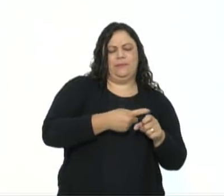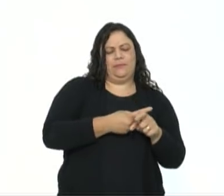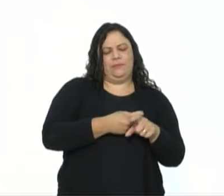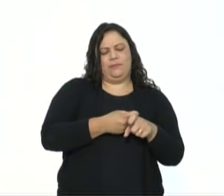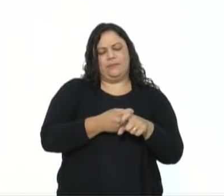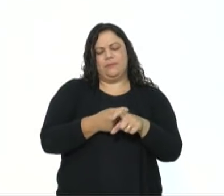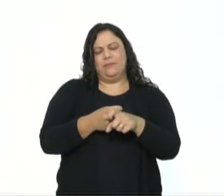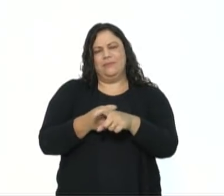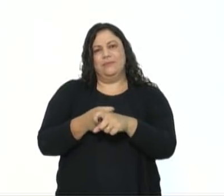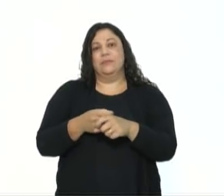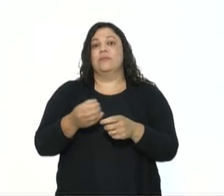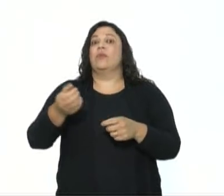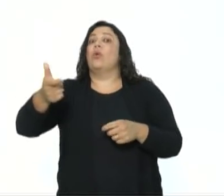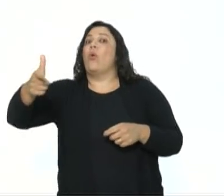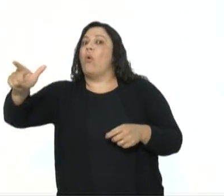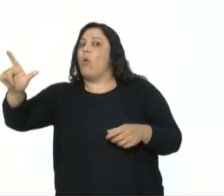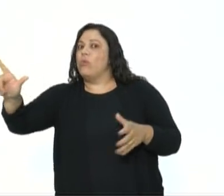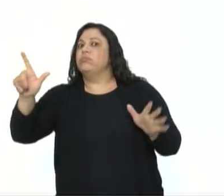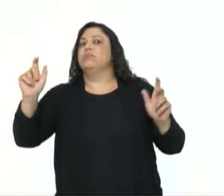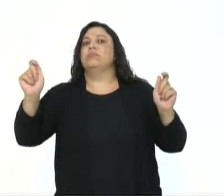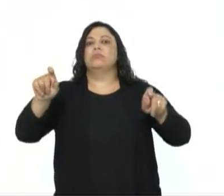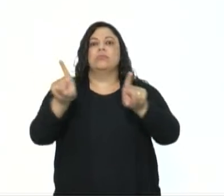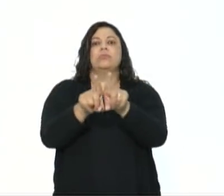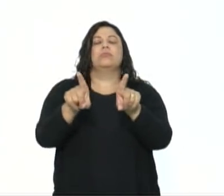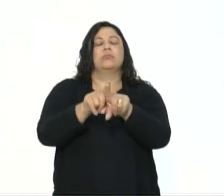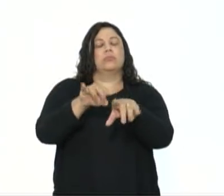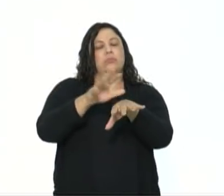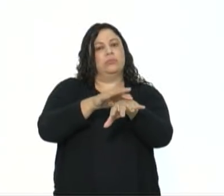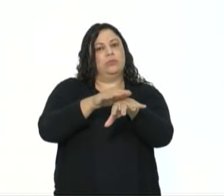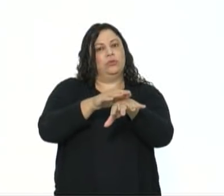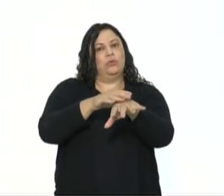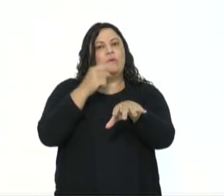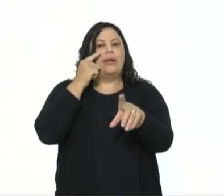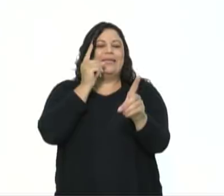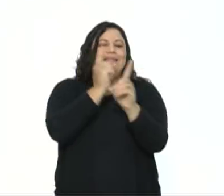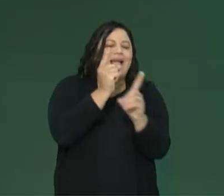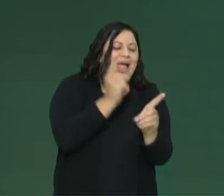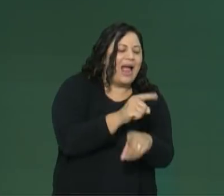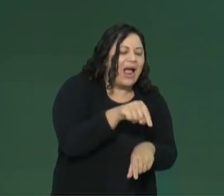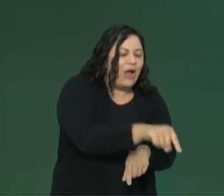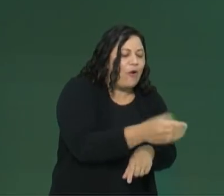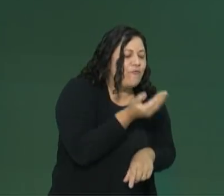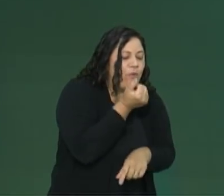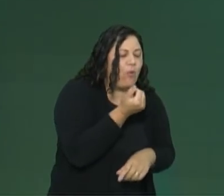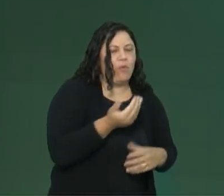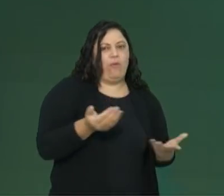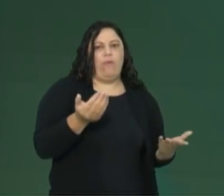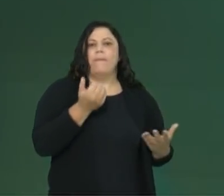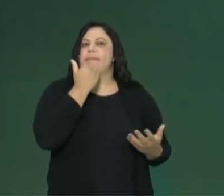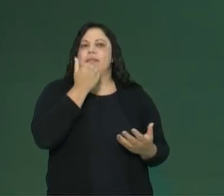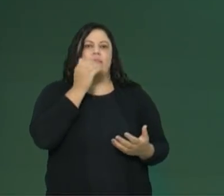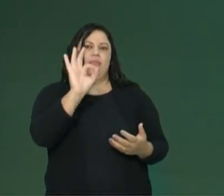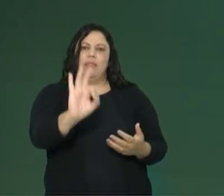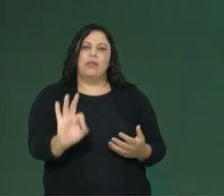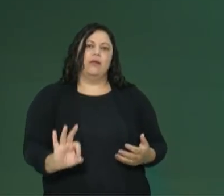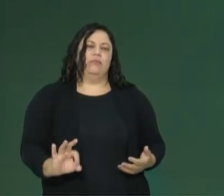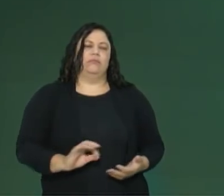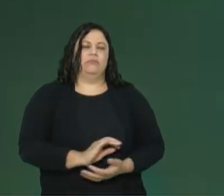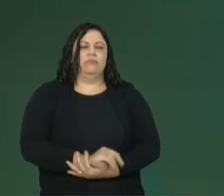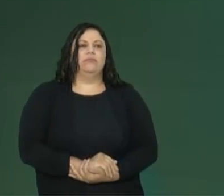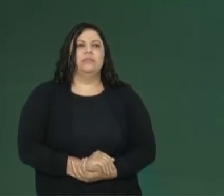com transmissão de doenças. Então, não é simplesmente achar um caracol, vou fritar e vou comer. Perfeito?